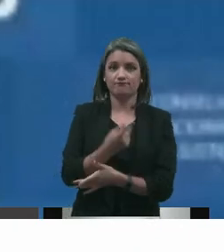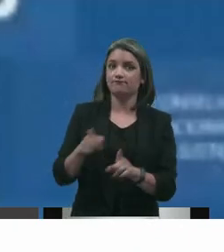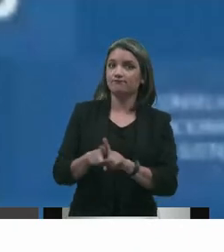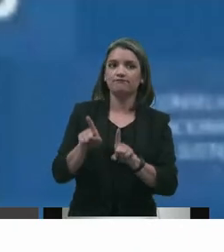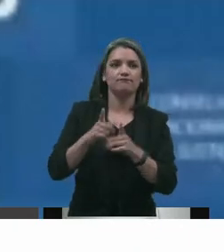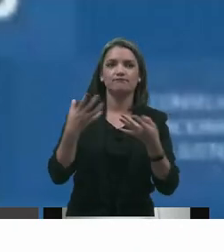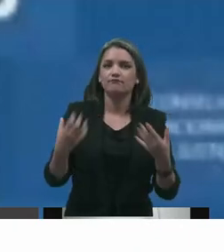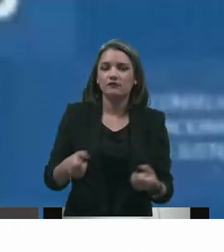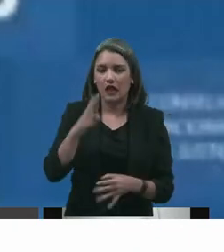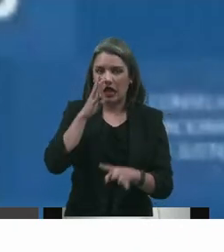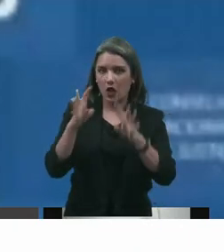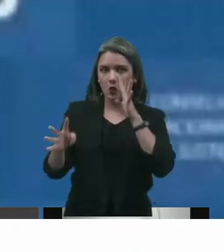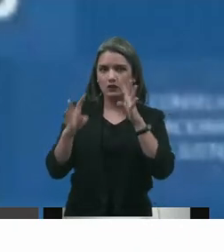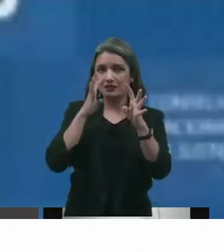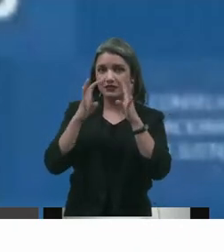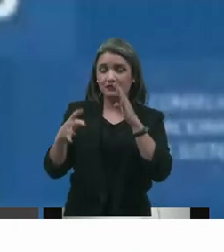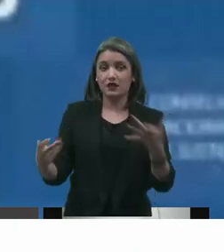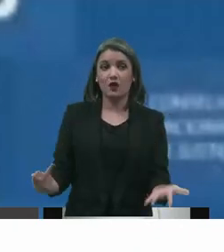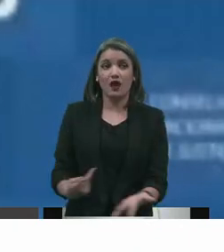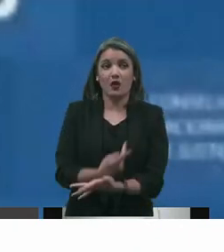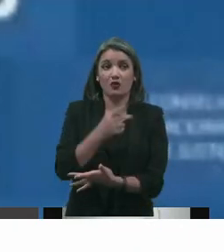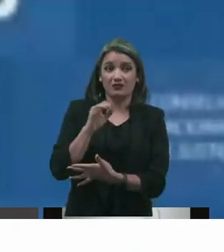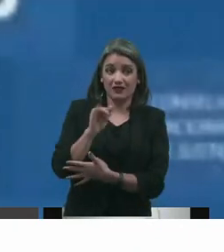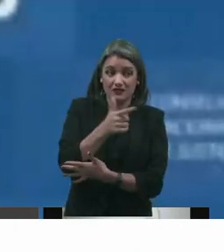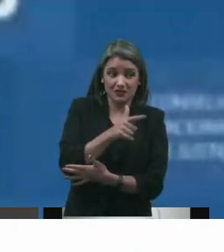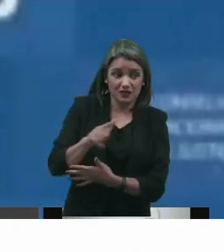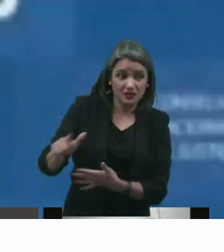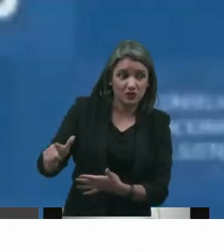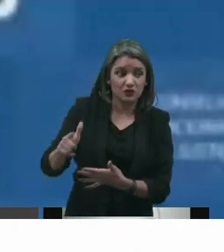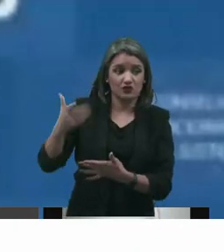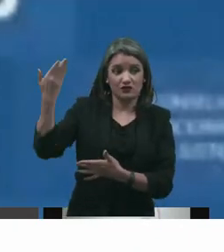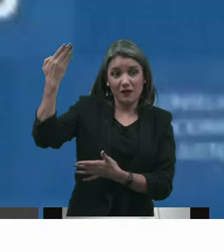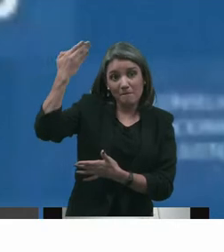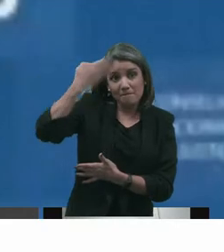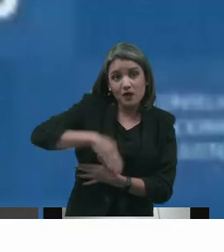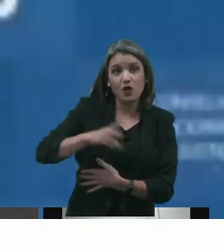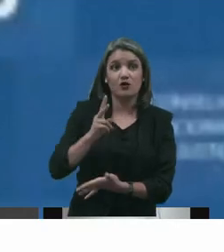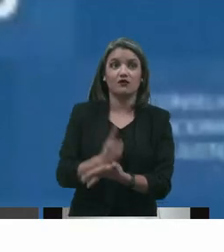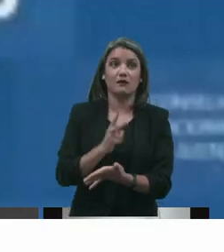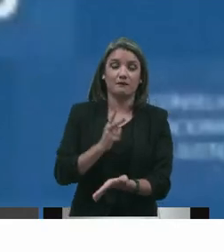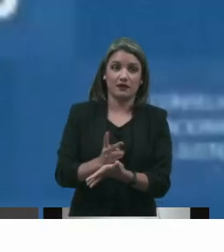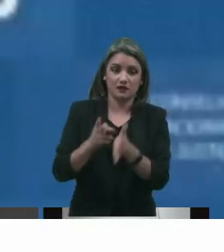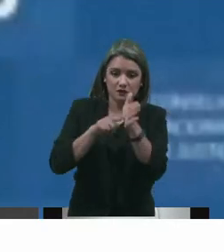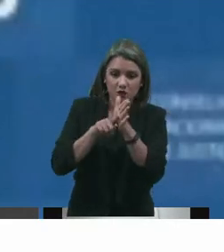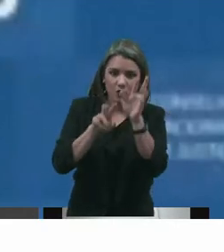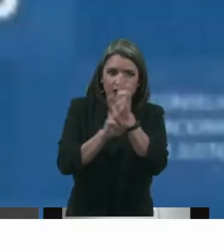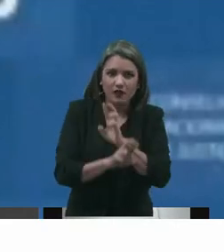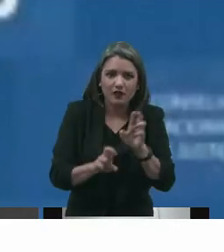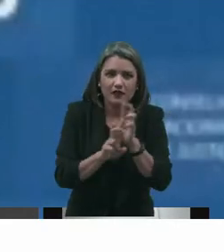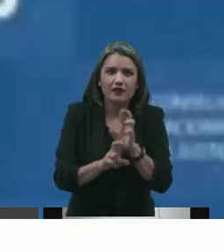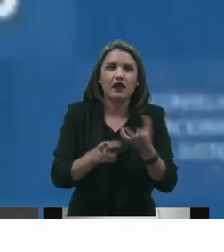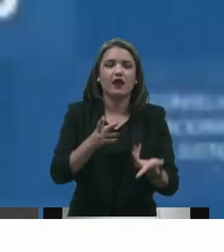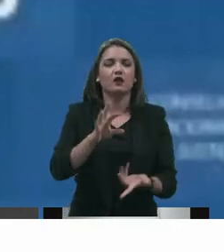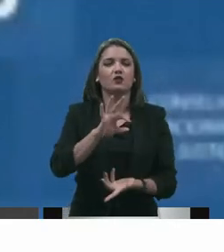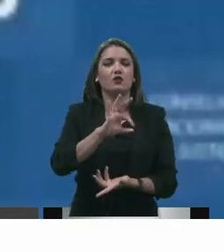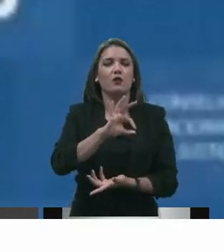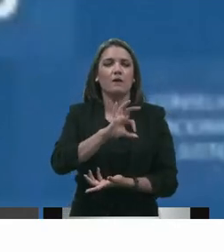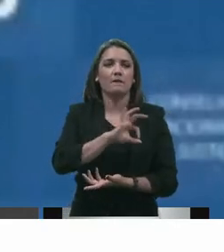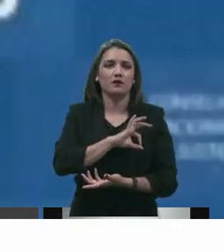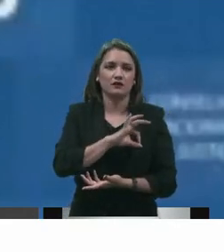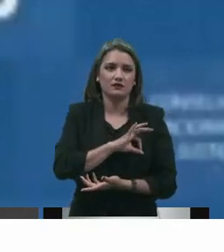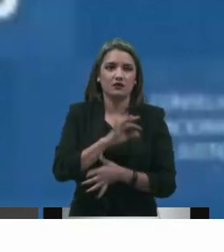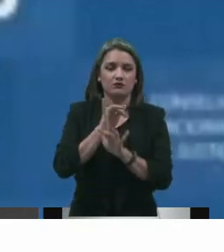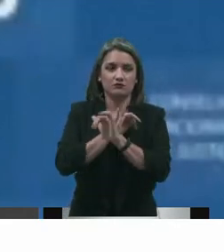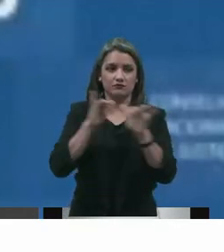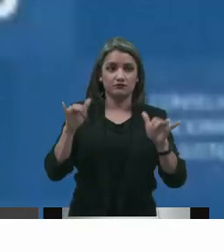também que a acusação se faça sem que encontre lastro na prova colhida, no inquérito policial ou nas peças de informação.